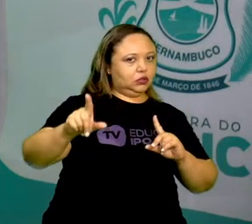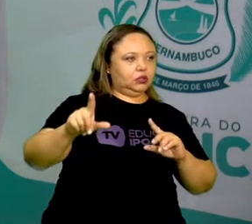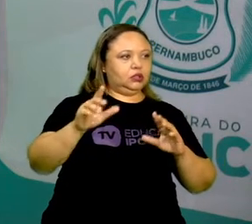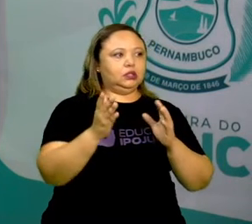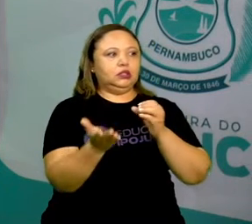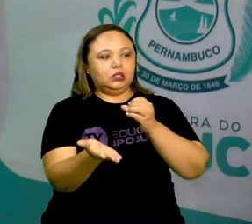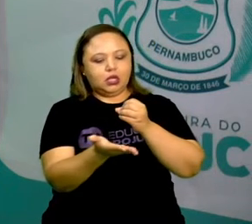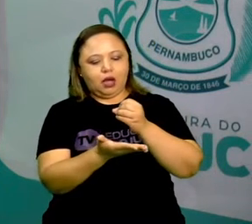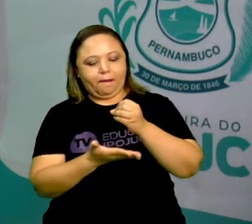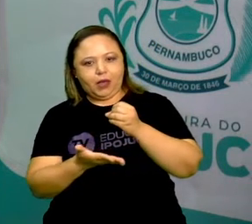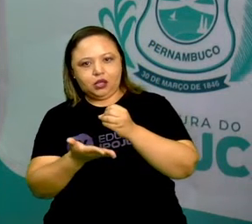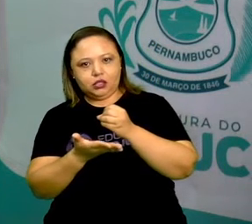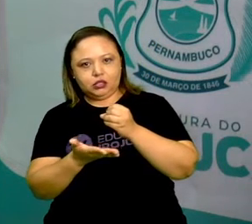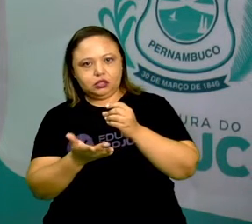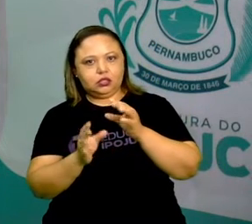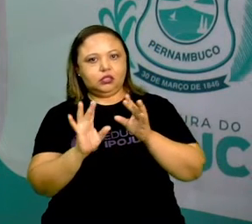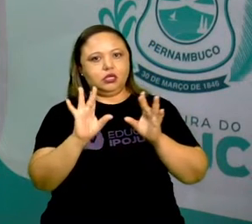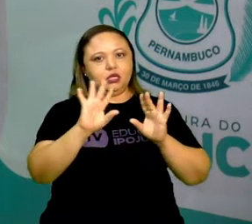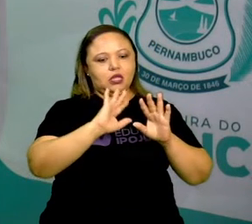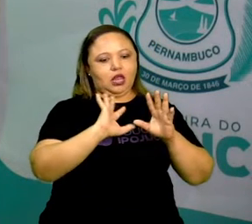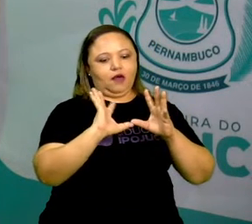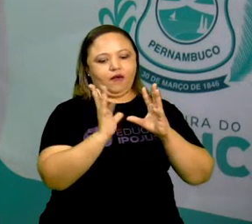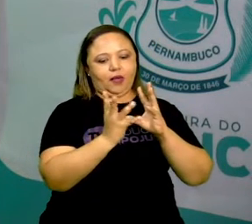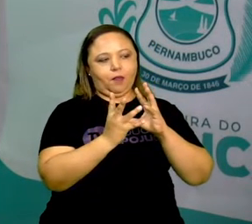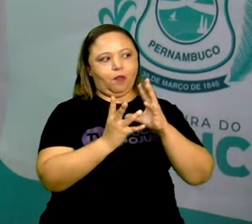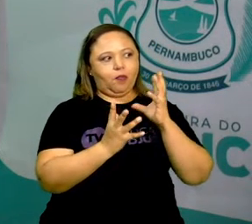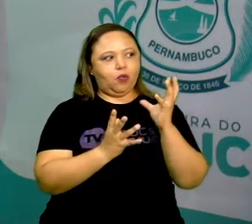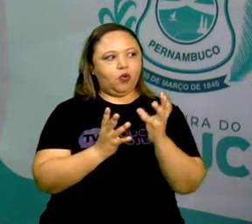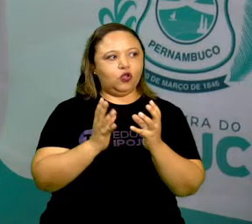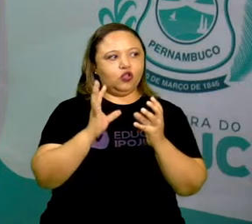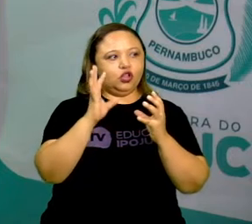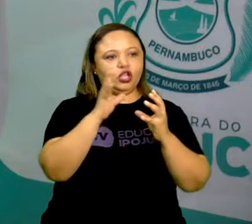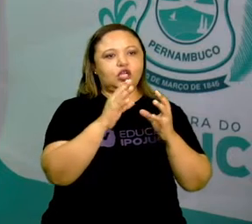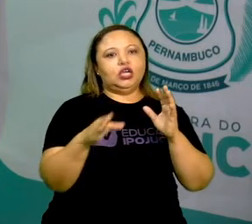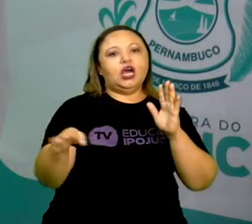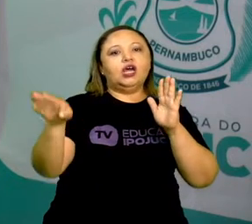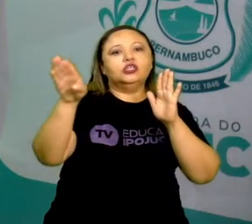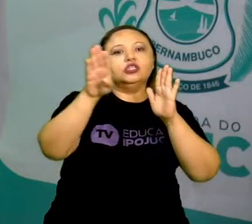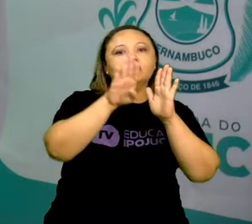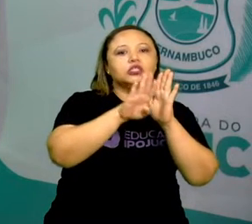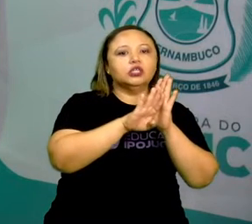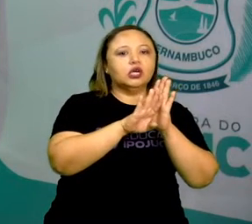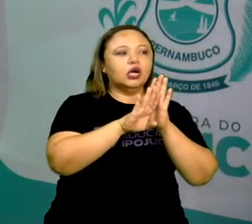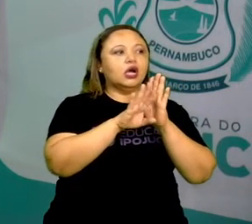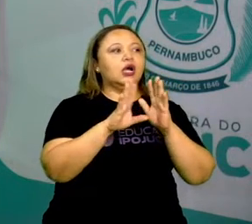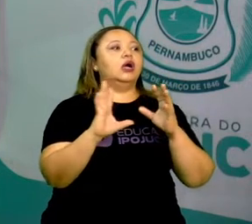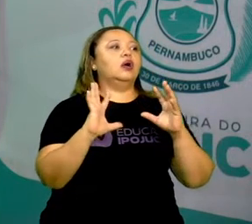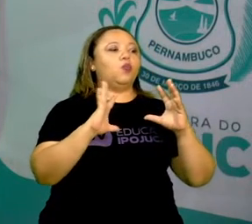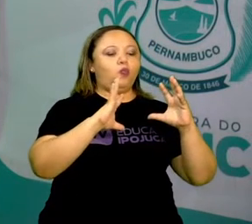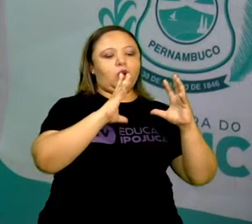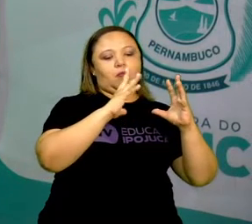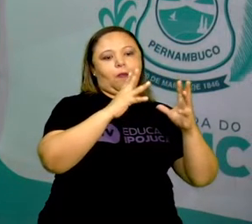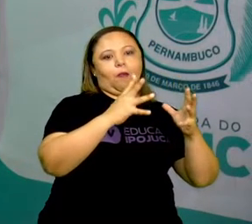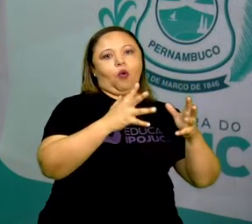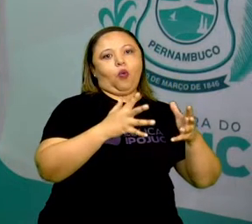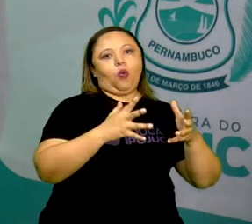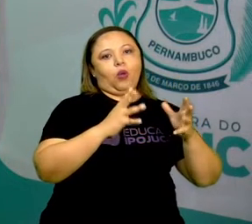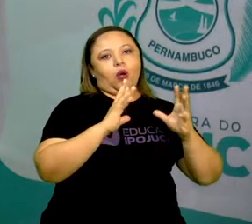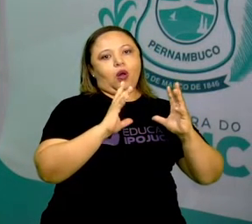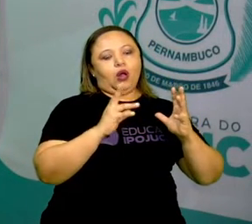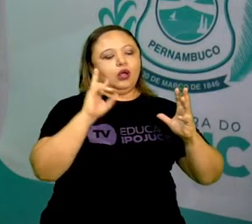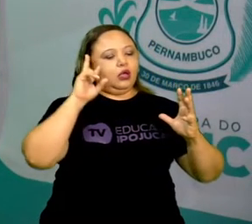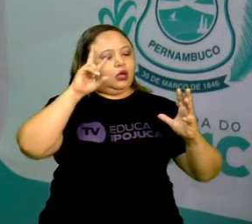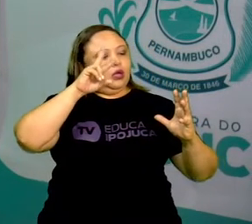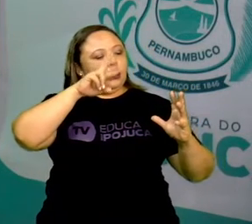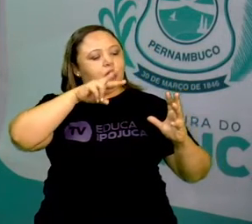que formos colando, ela vai remontando, ó, até chegar a essa estrutura aqui. Que olhando de